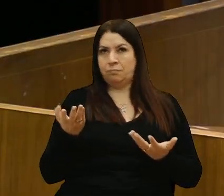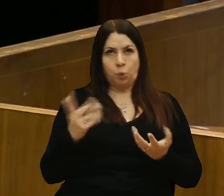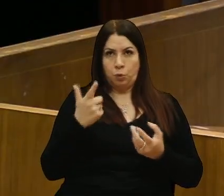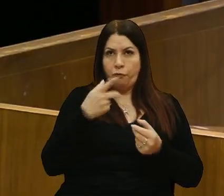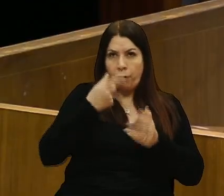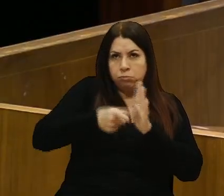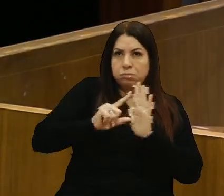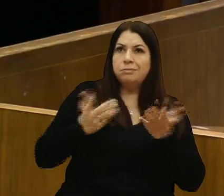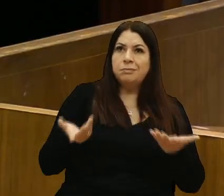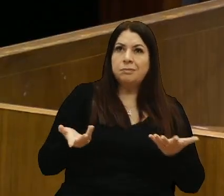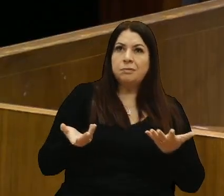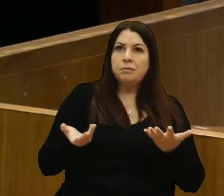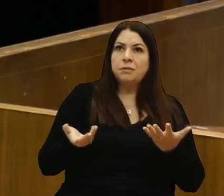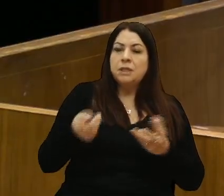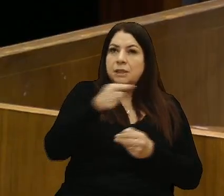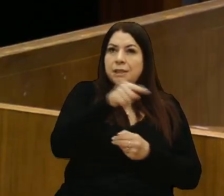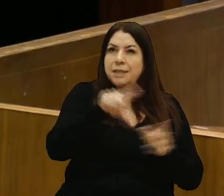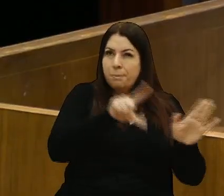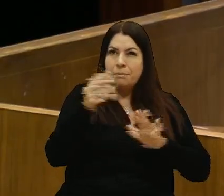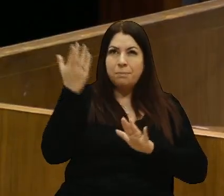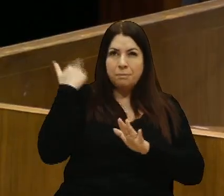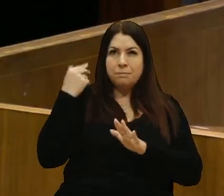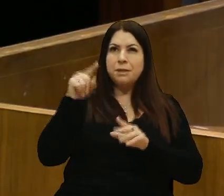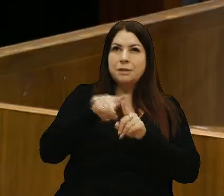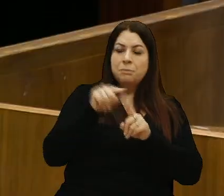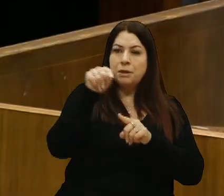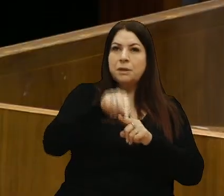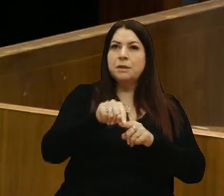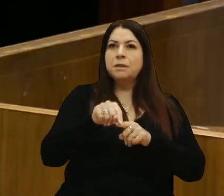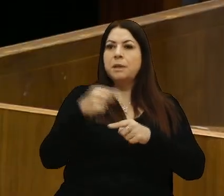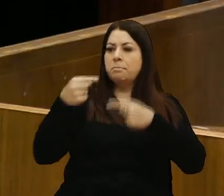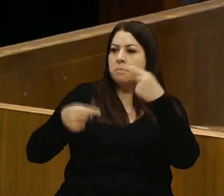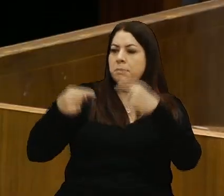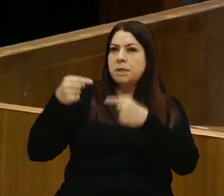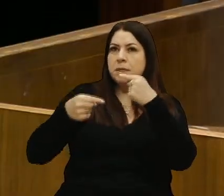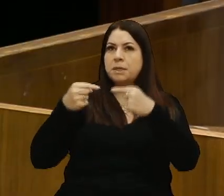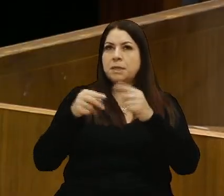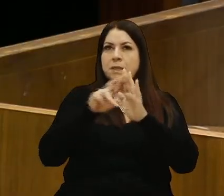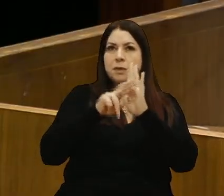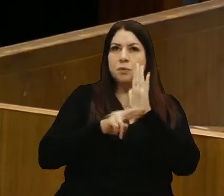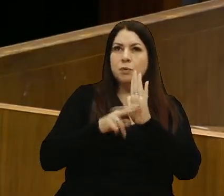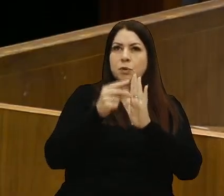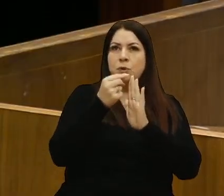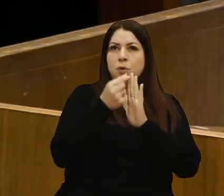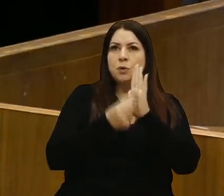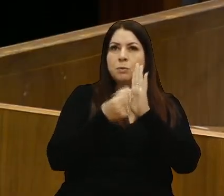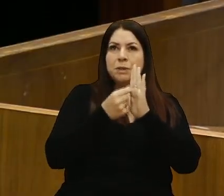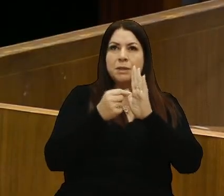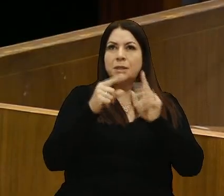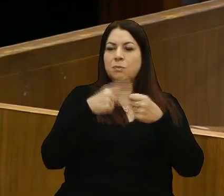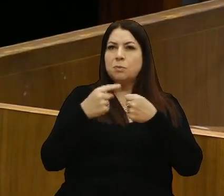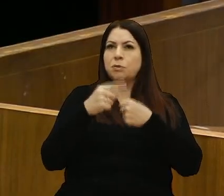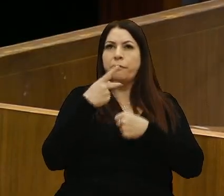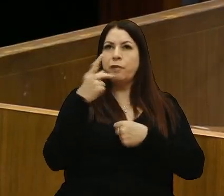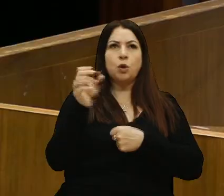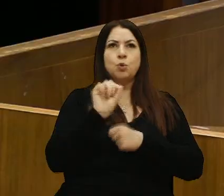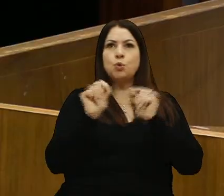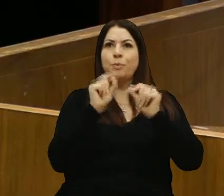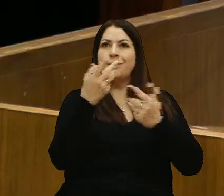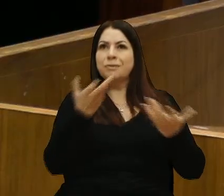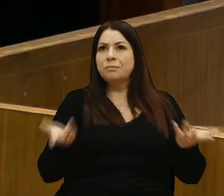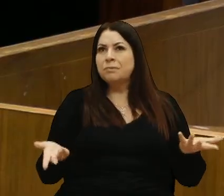falou antes? Semana passada nós estávamos aqui debatendo as diretrizes orçamentárias do município. Ninguém falou sobre